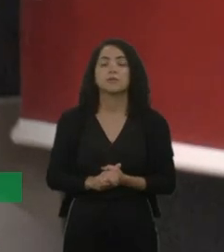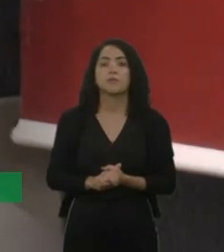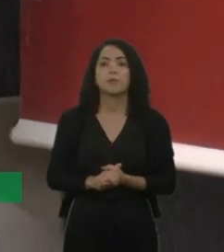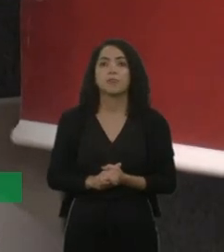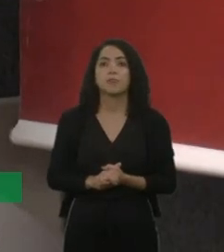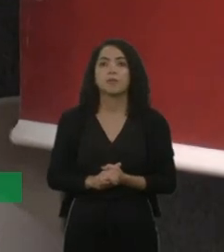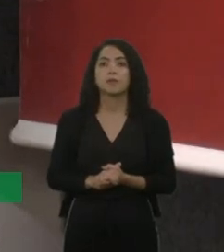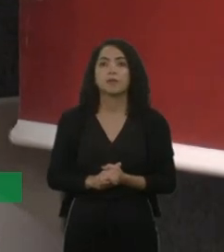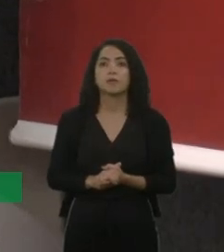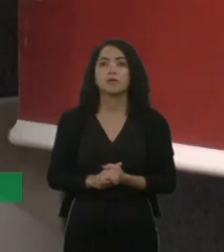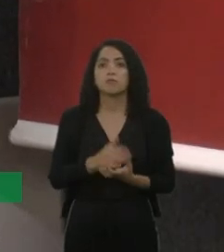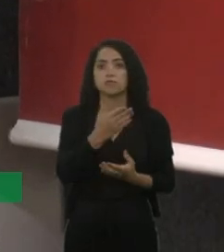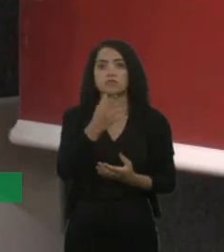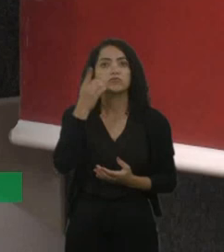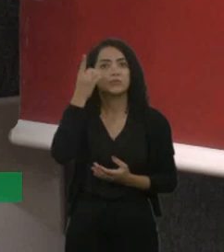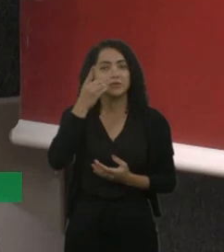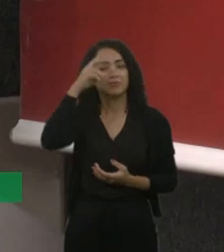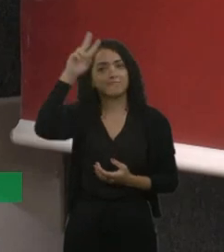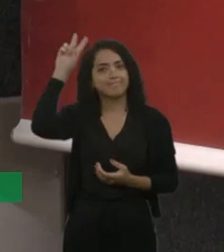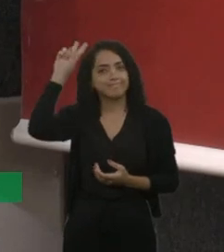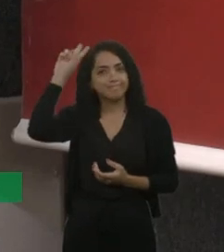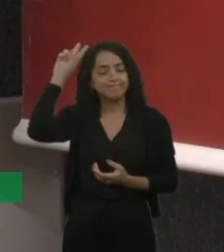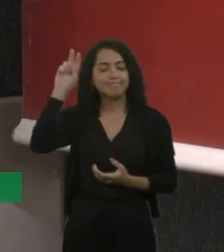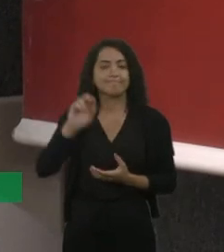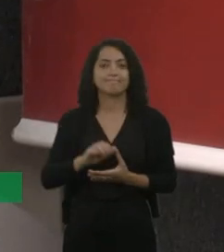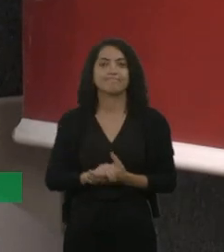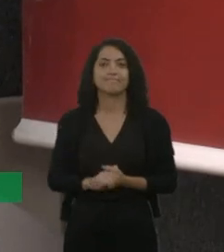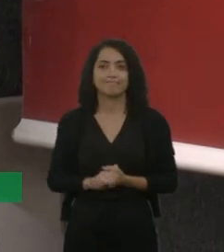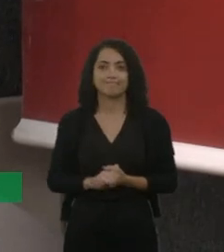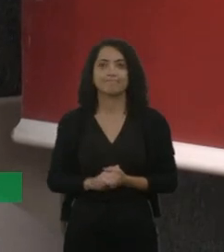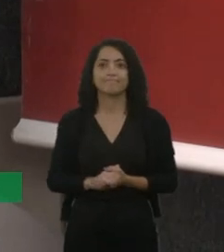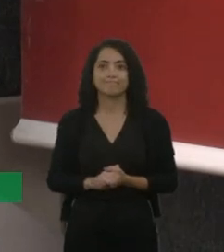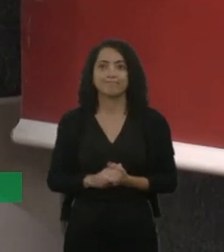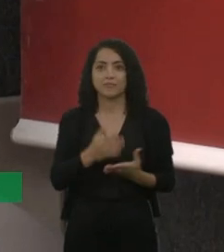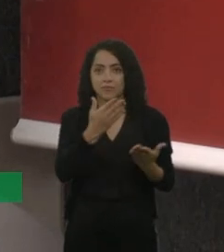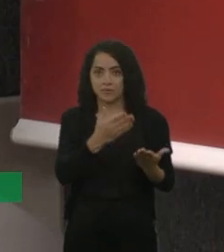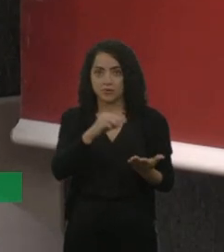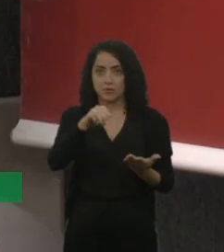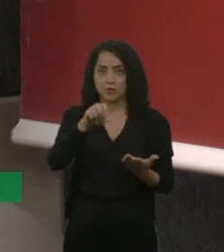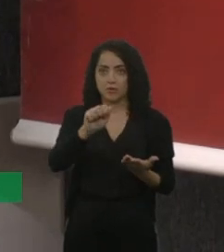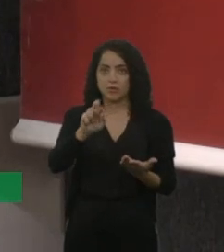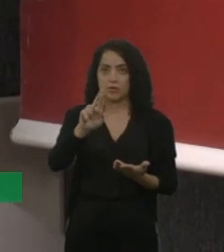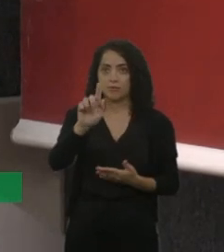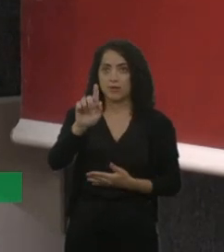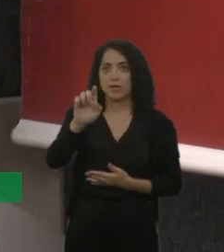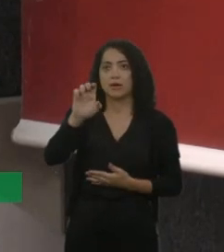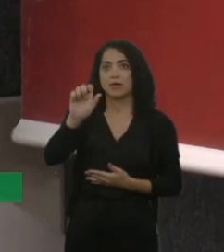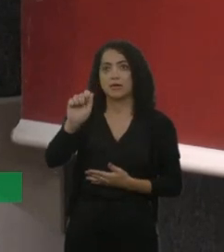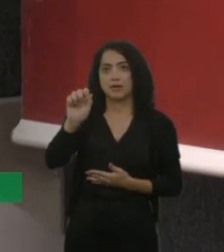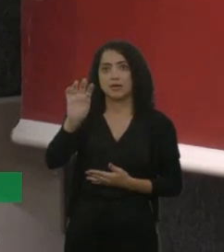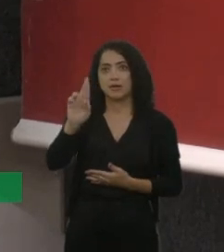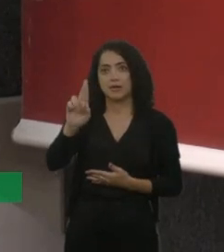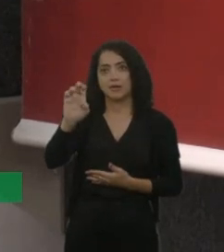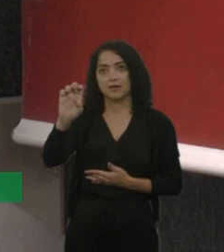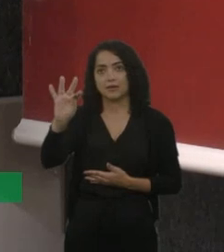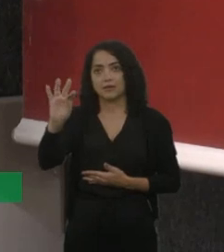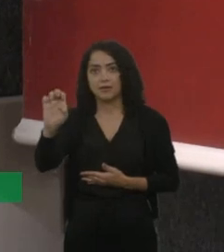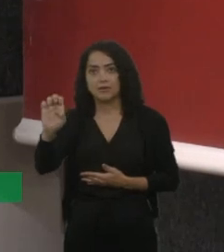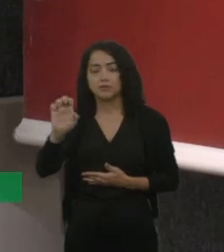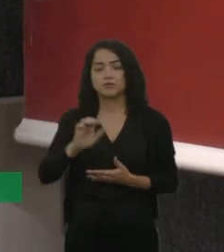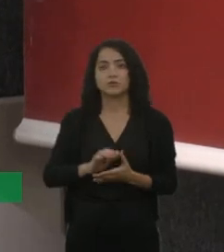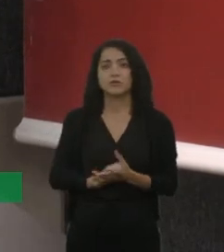Deputado Vicente Carpreso, a senhora Margarete Carreirão, nossa